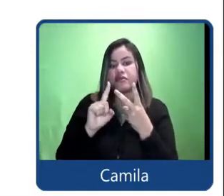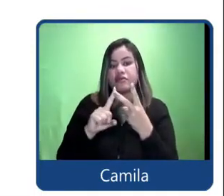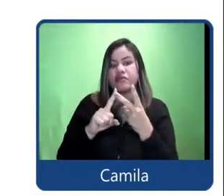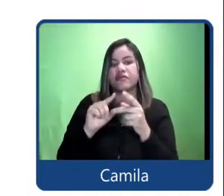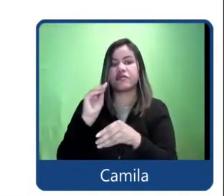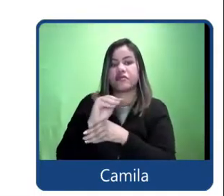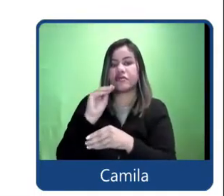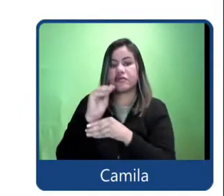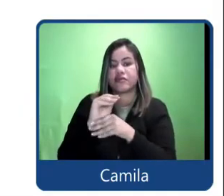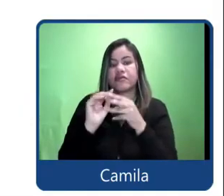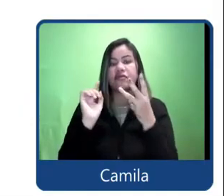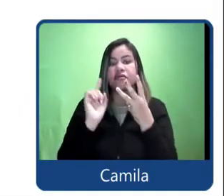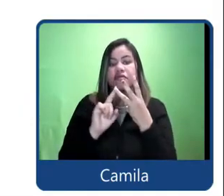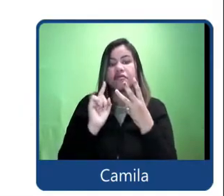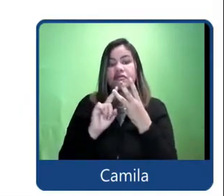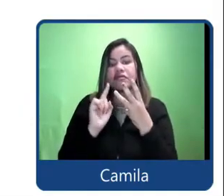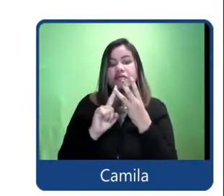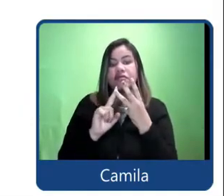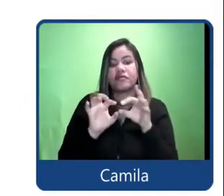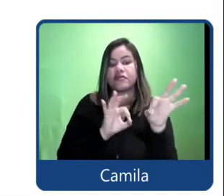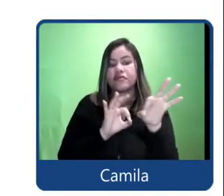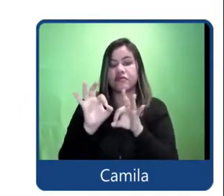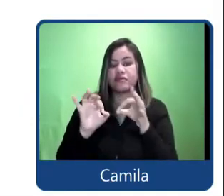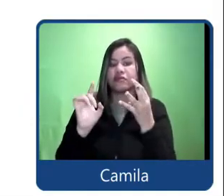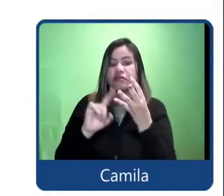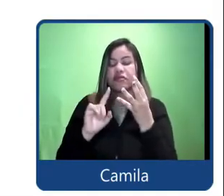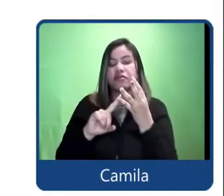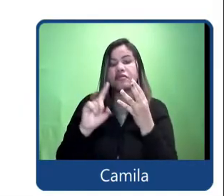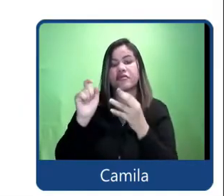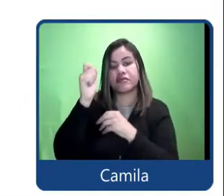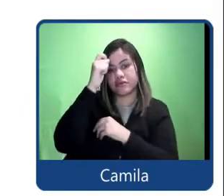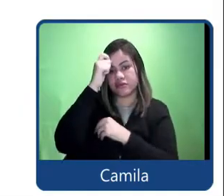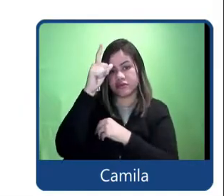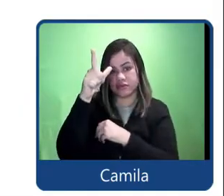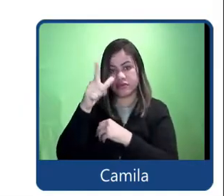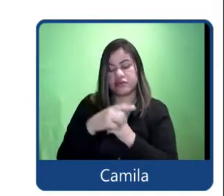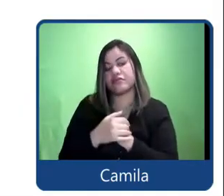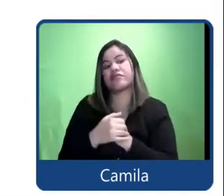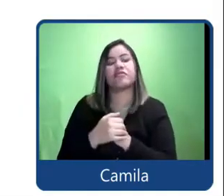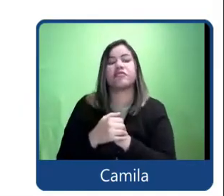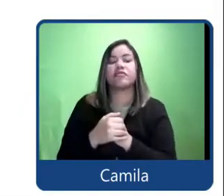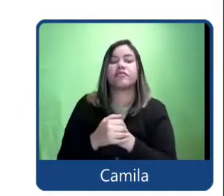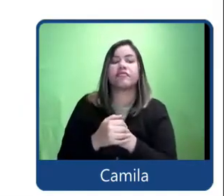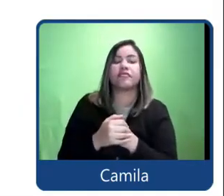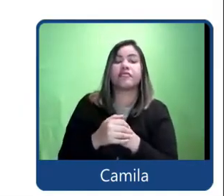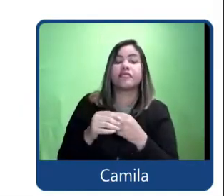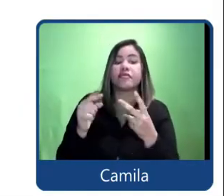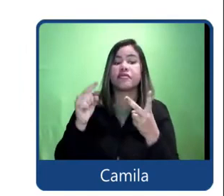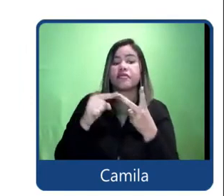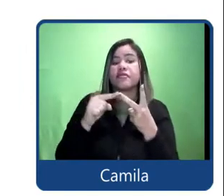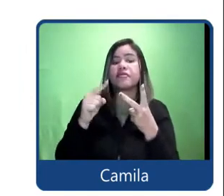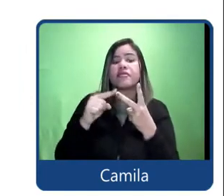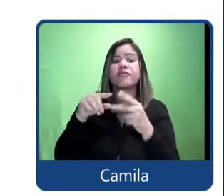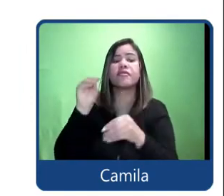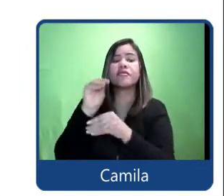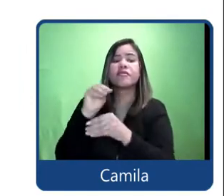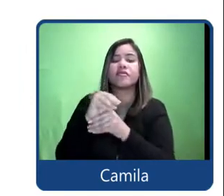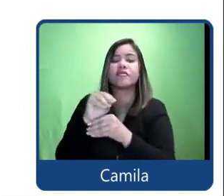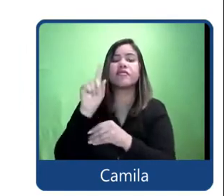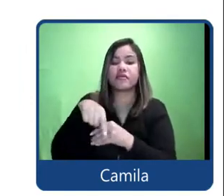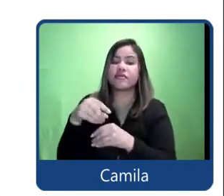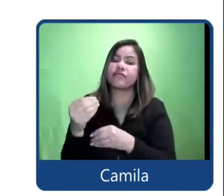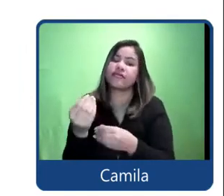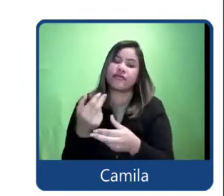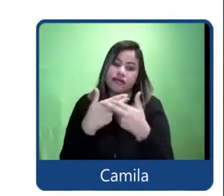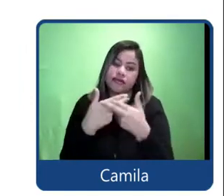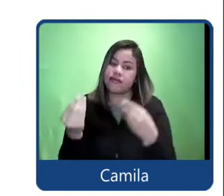provisão, regulação e culturais, né. Então, os de provisão são aqueles que nos abastecem, né,